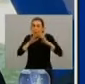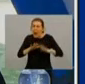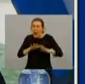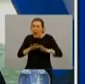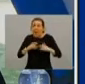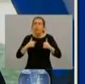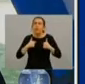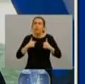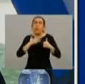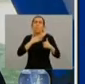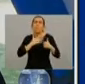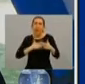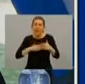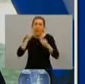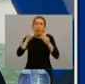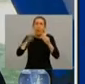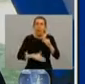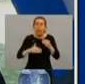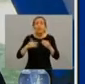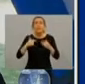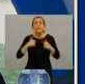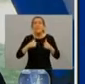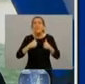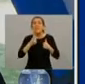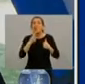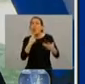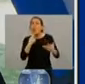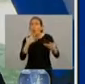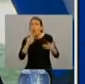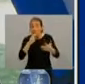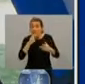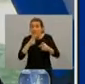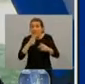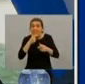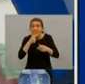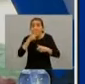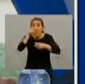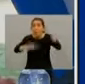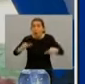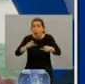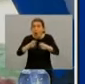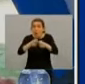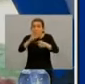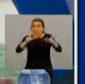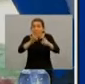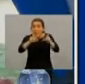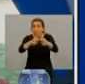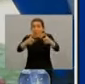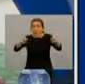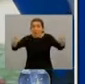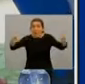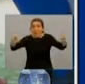nós tivemos por cento de inflação registrados a gente fala de números talvez a gente não conseguir não consiga